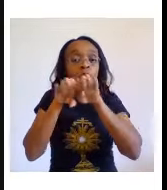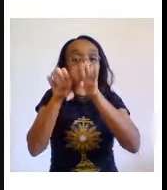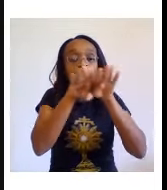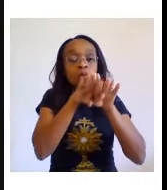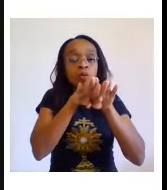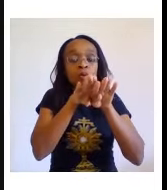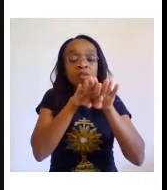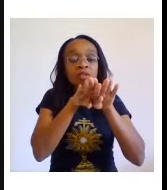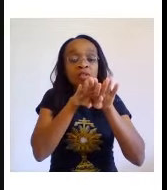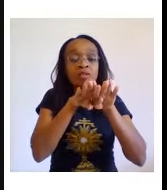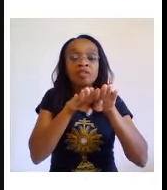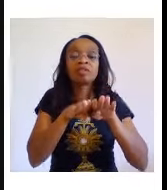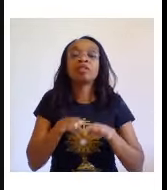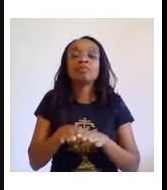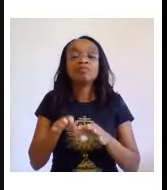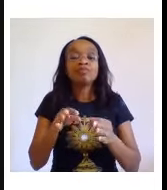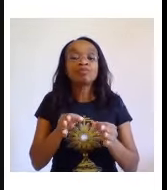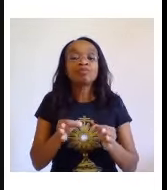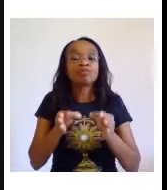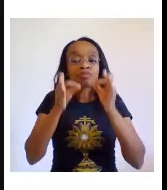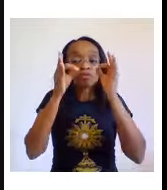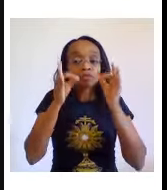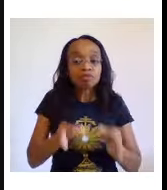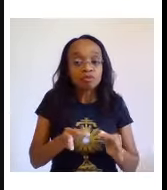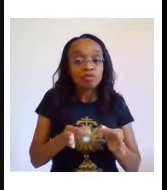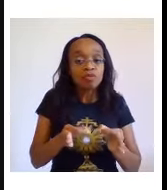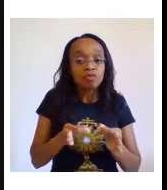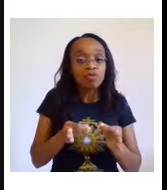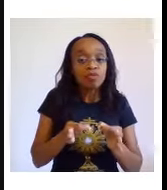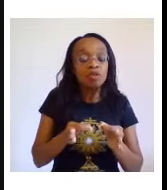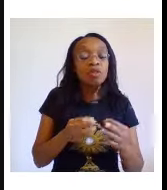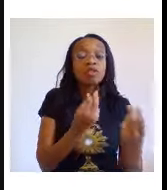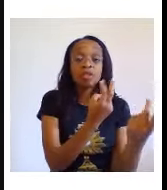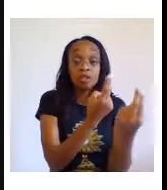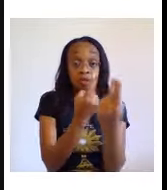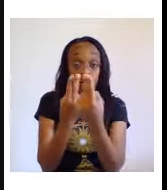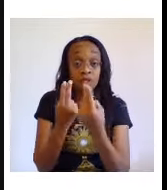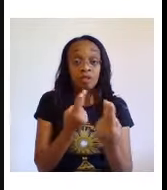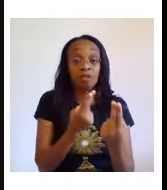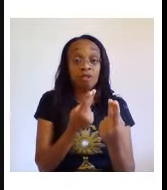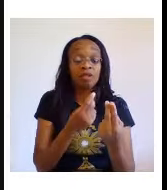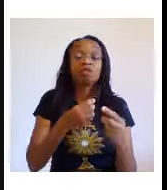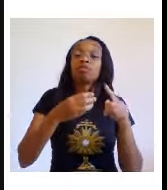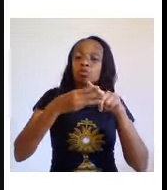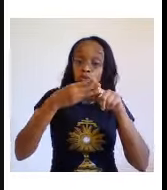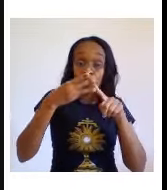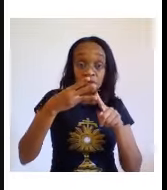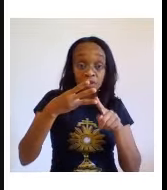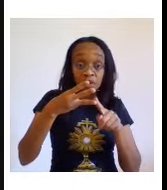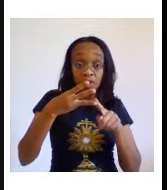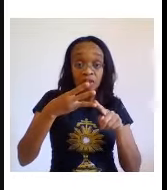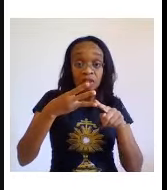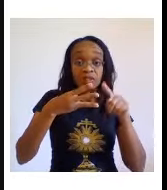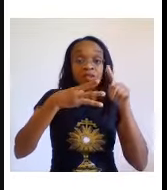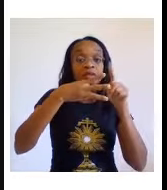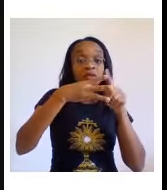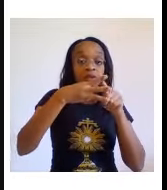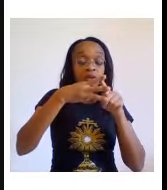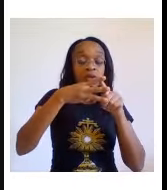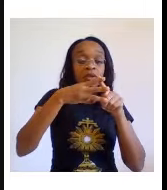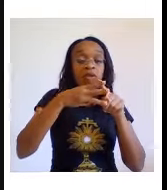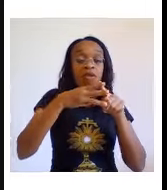justiça. É bastante evidente, né? E aí, quando eu trago esses três elementos,